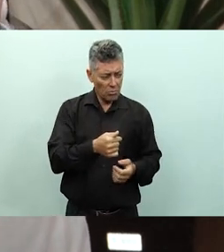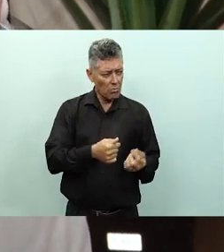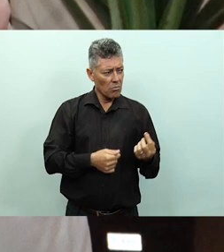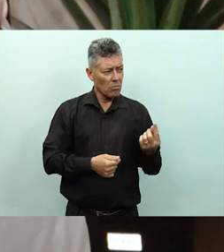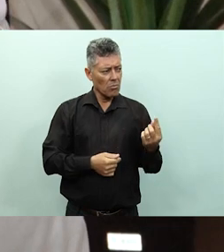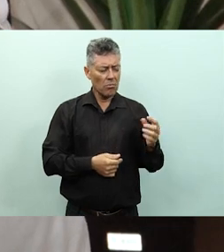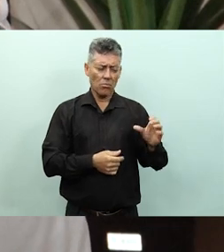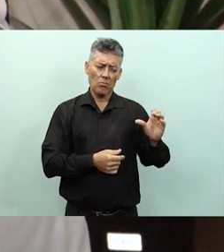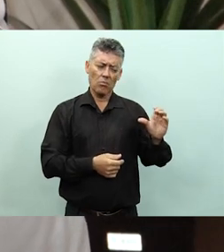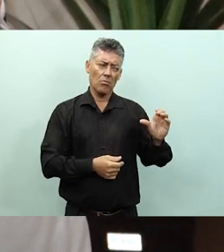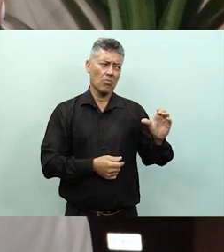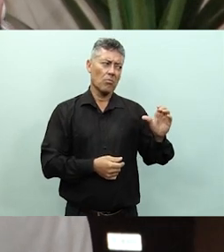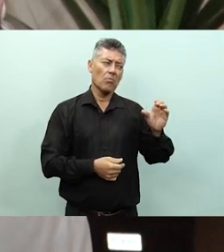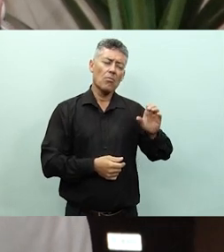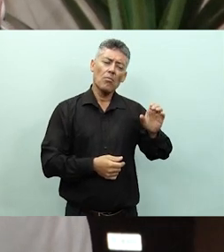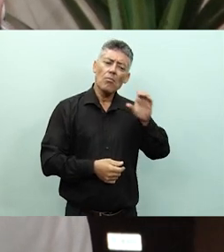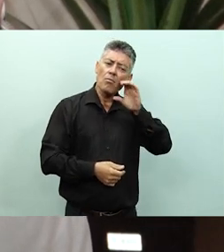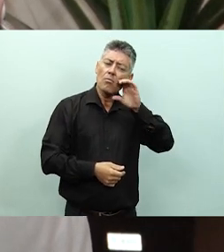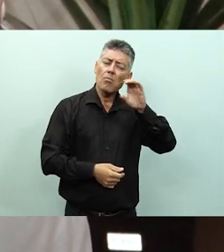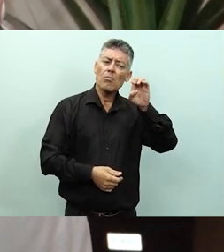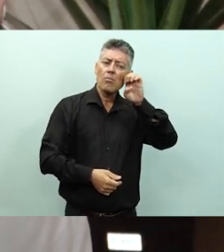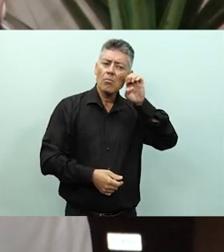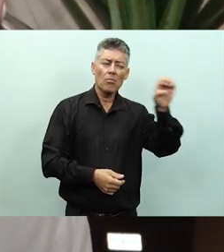apenas Carlos Eduardo como prefeito.